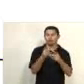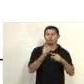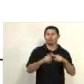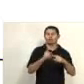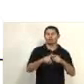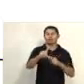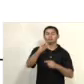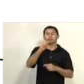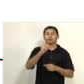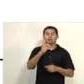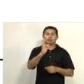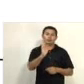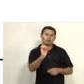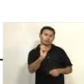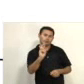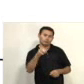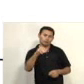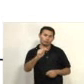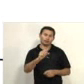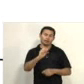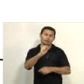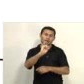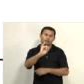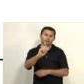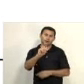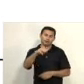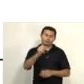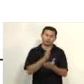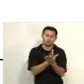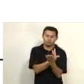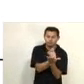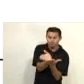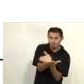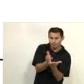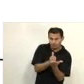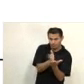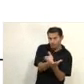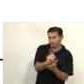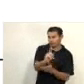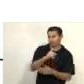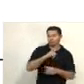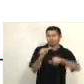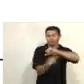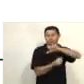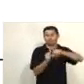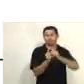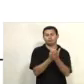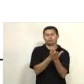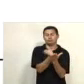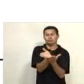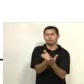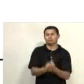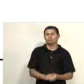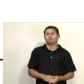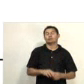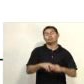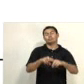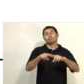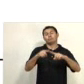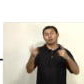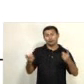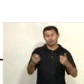quem define essa fórmula é o sigma, é o desvio padrão, não teve alteração do desvio padrão,